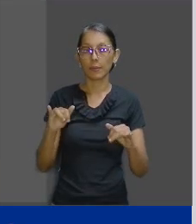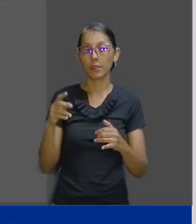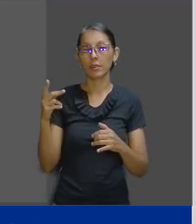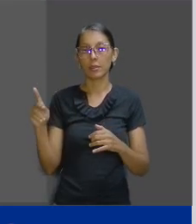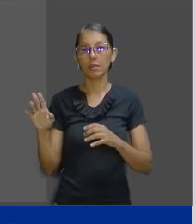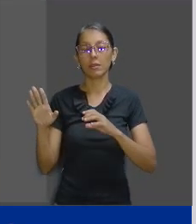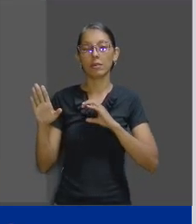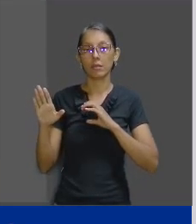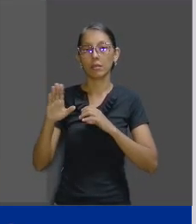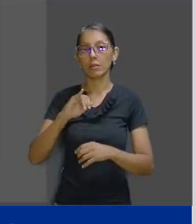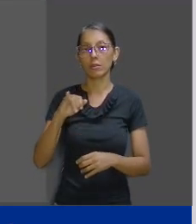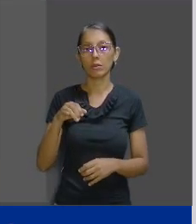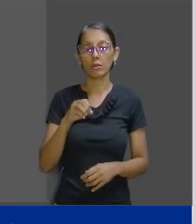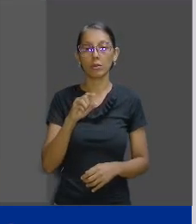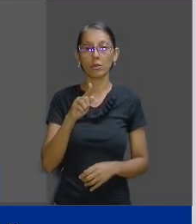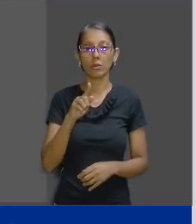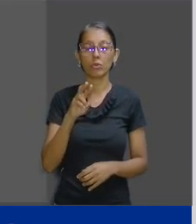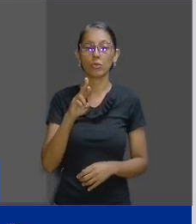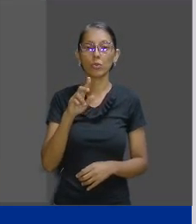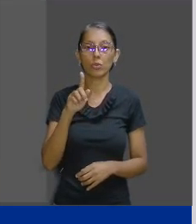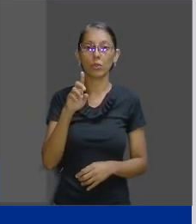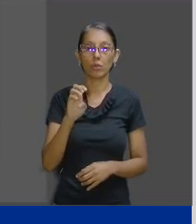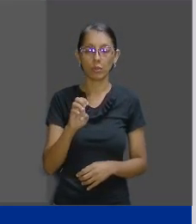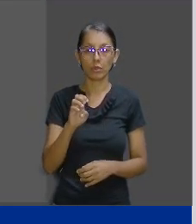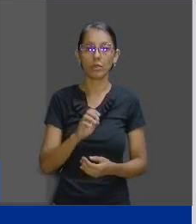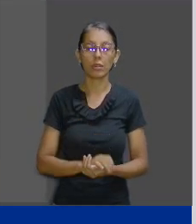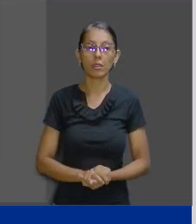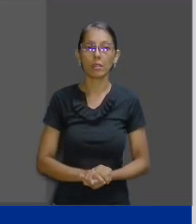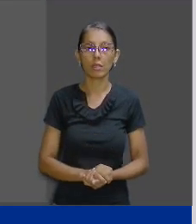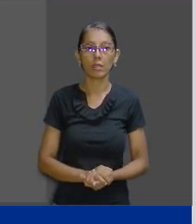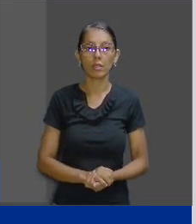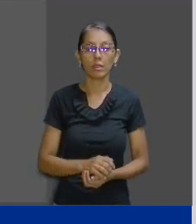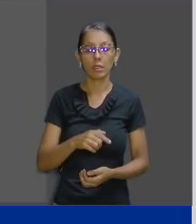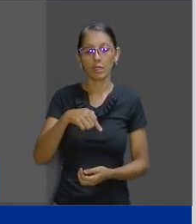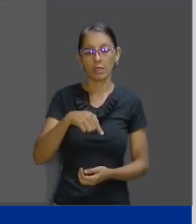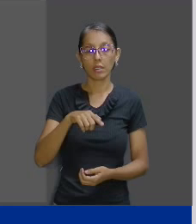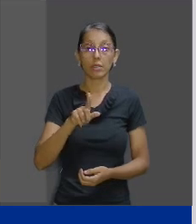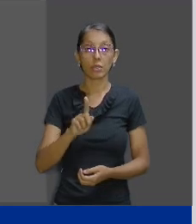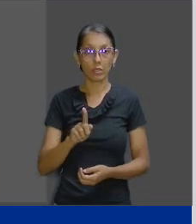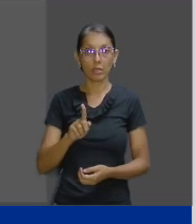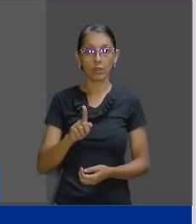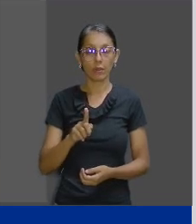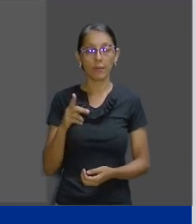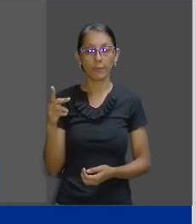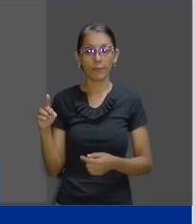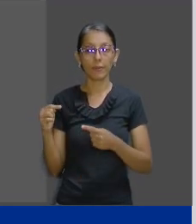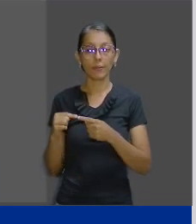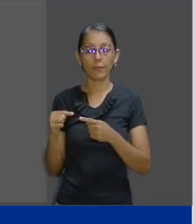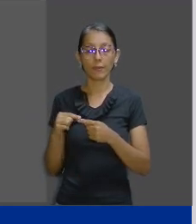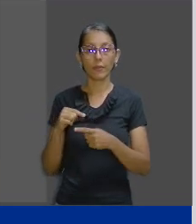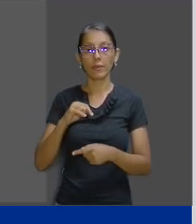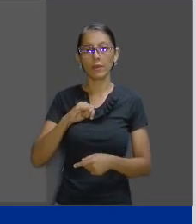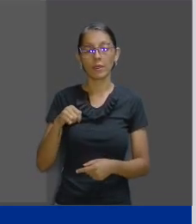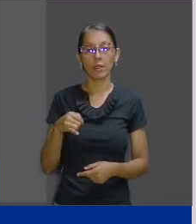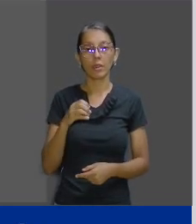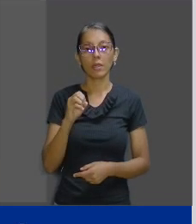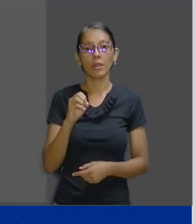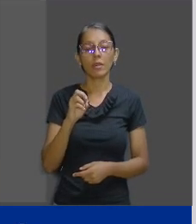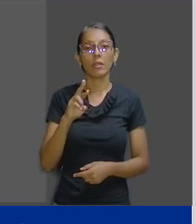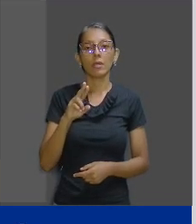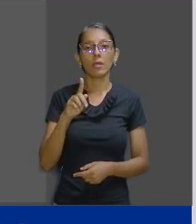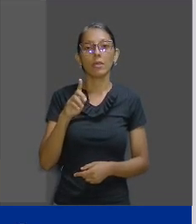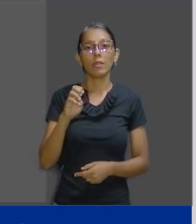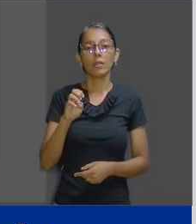Inclusive, era referenciado por alguns como um QG de campanha de Jorge Amanajás. E aqui é muito claro que o Júlio,